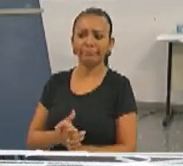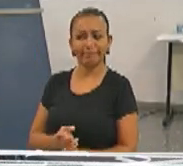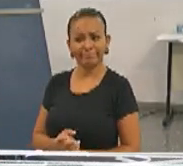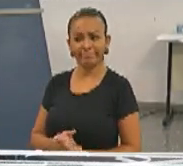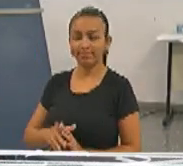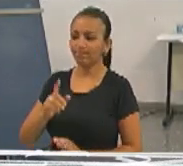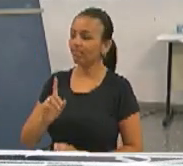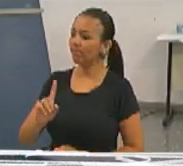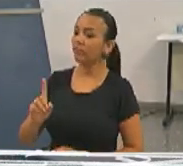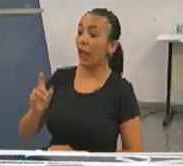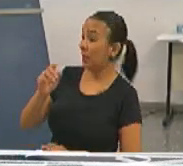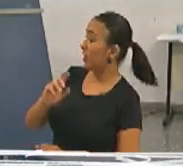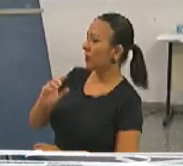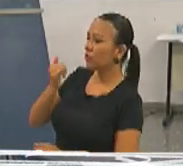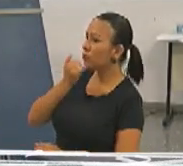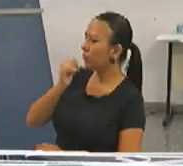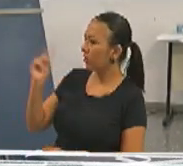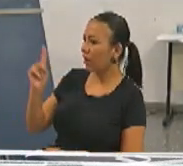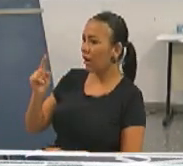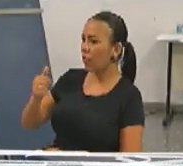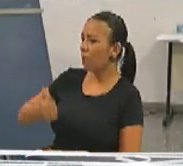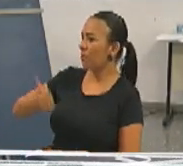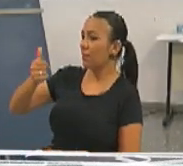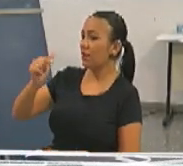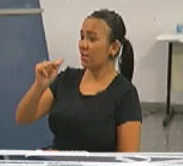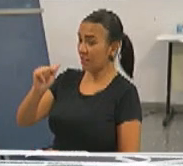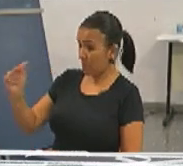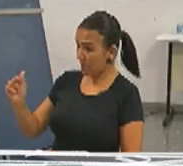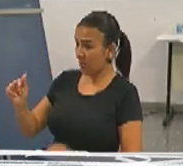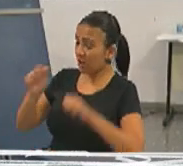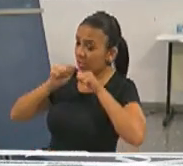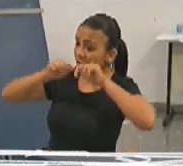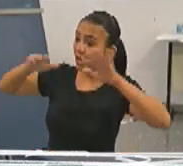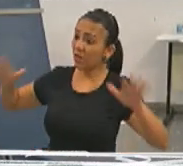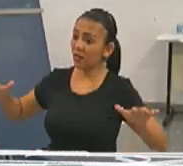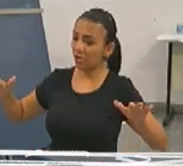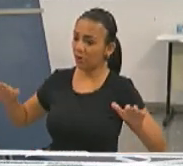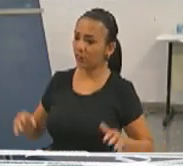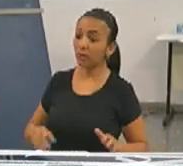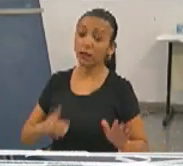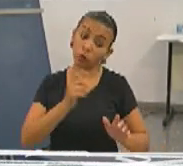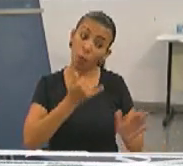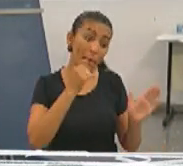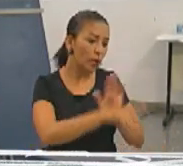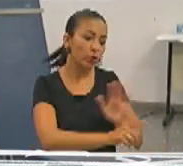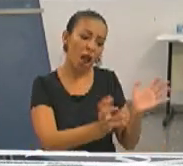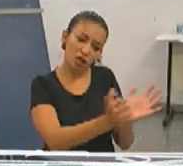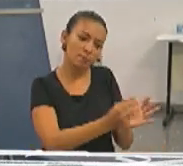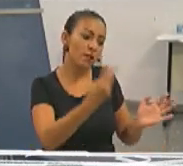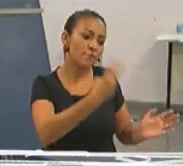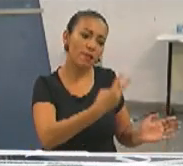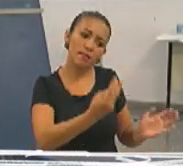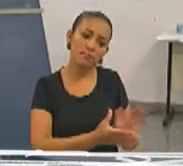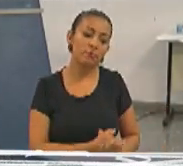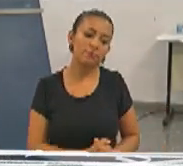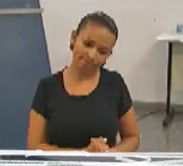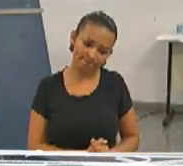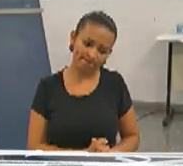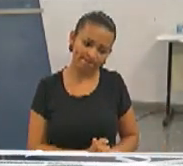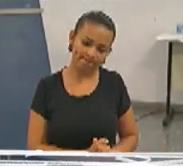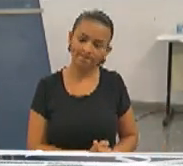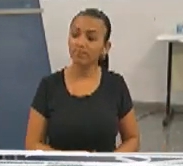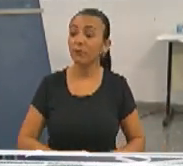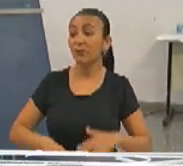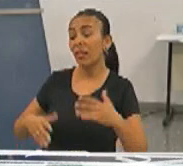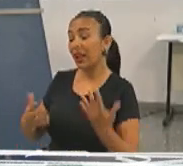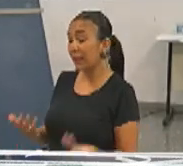Não, eu não tive no primeiro de semana de não, campanha, não a realmente. Não, especificamente, a Chapa 3. Né? Olha, a gente, senhora... eu